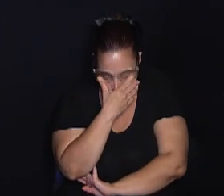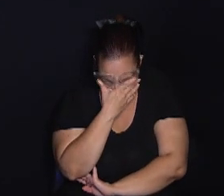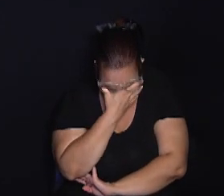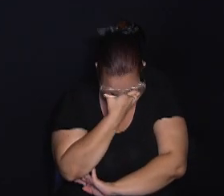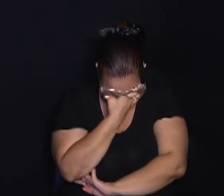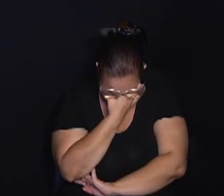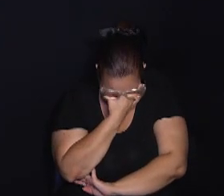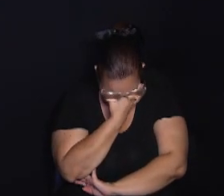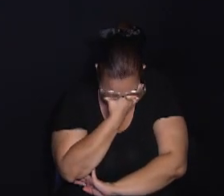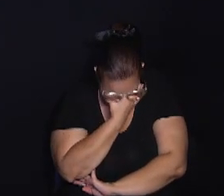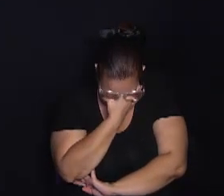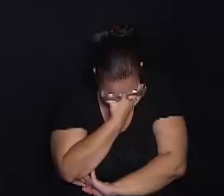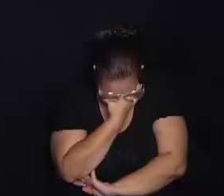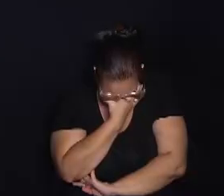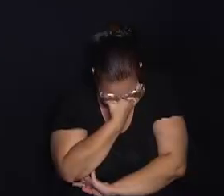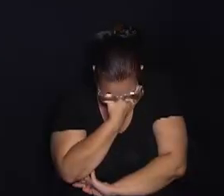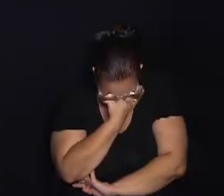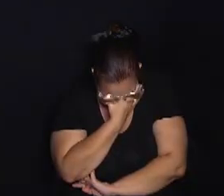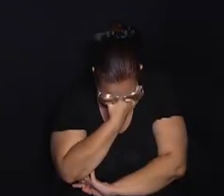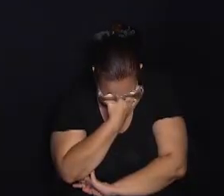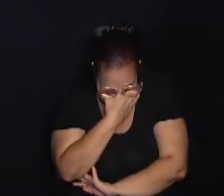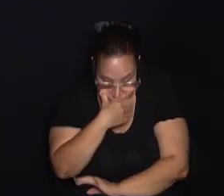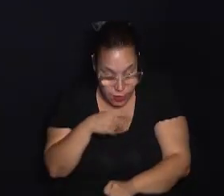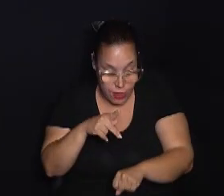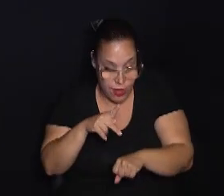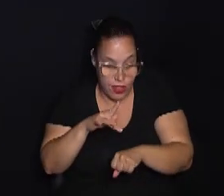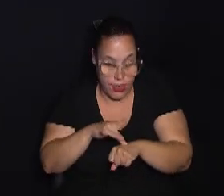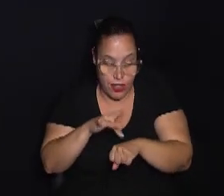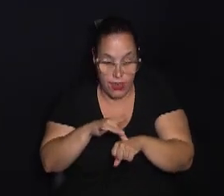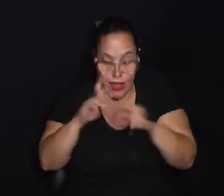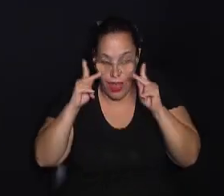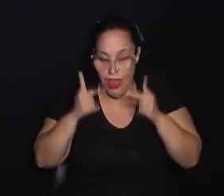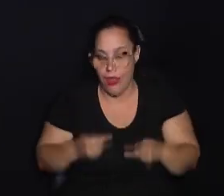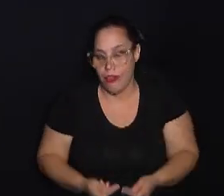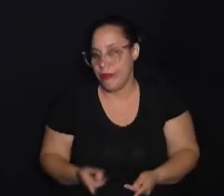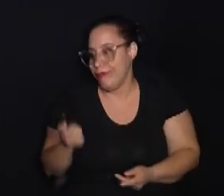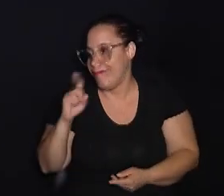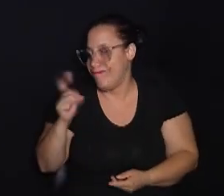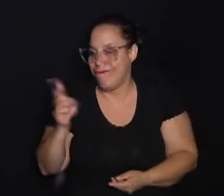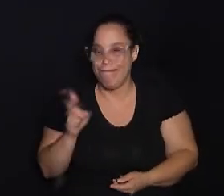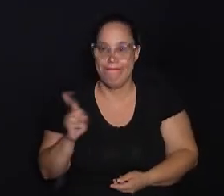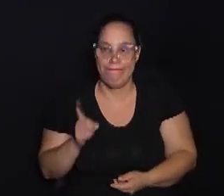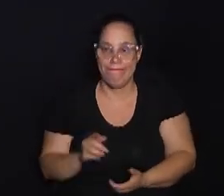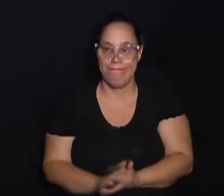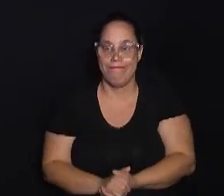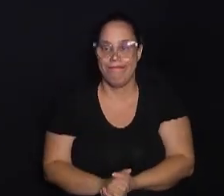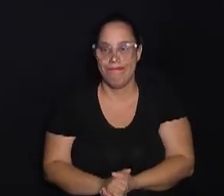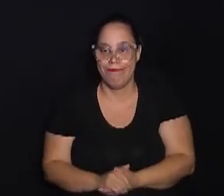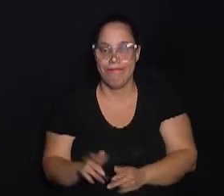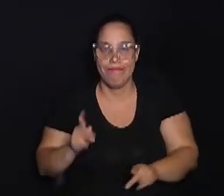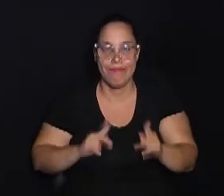absurda, sabe? É desumana. Então, a população tem que